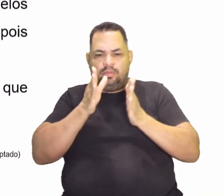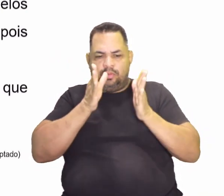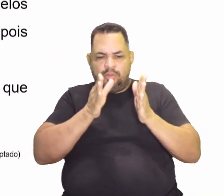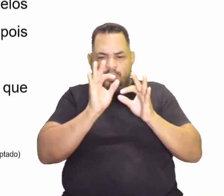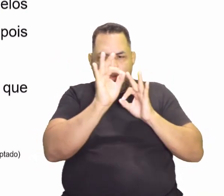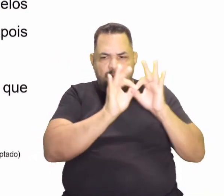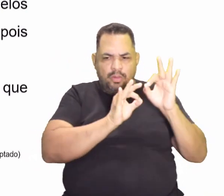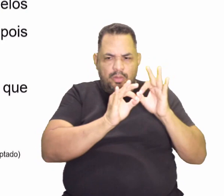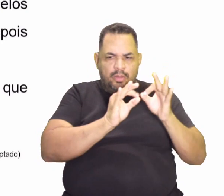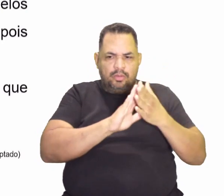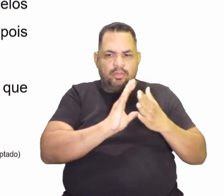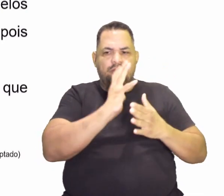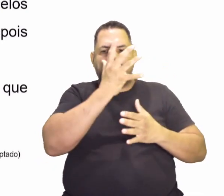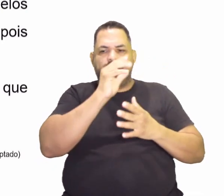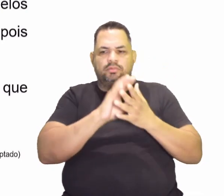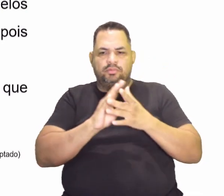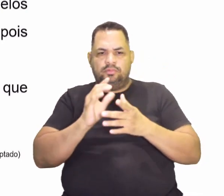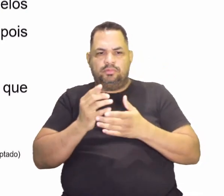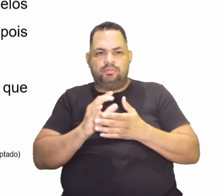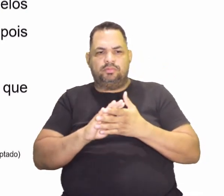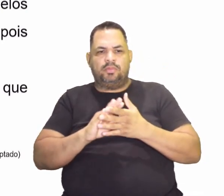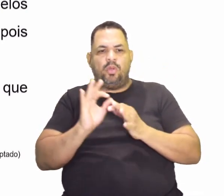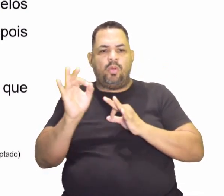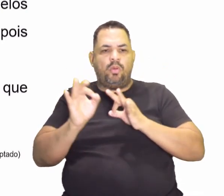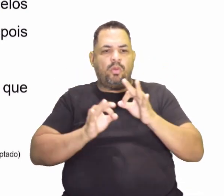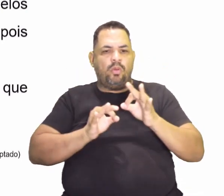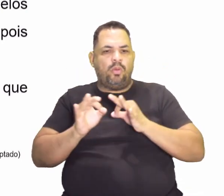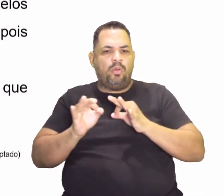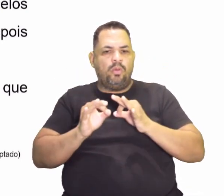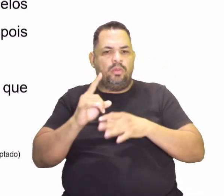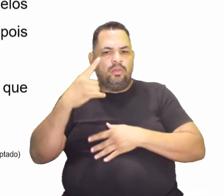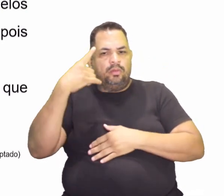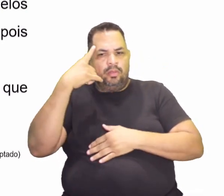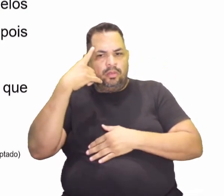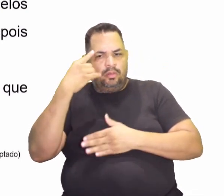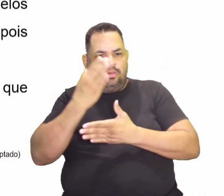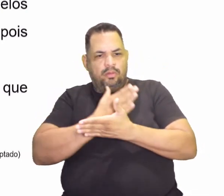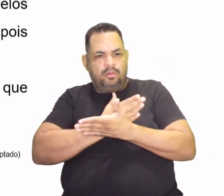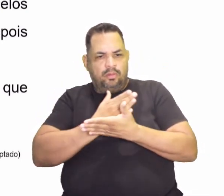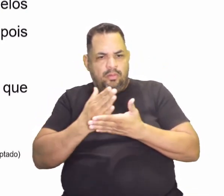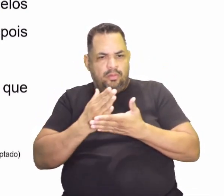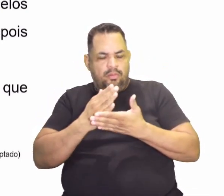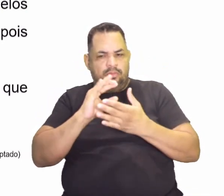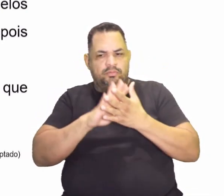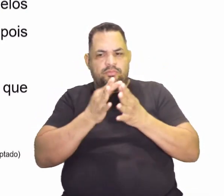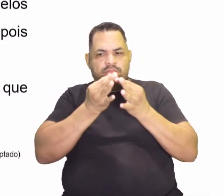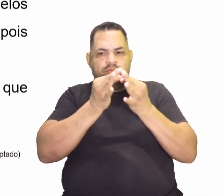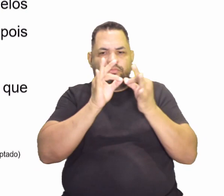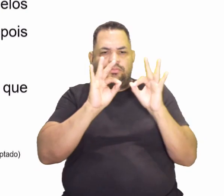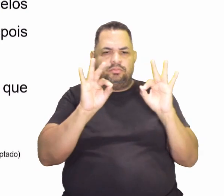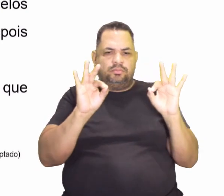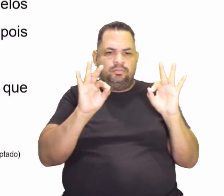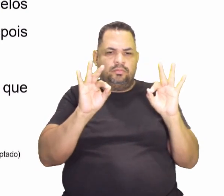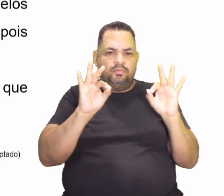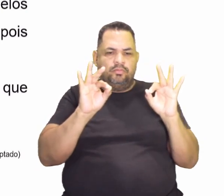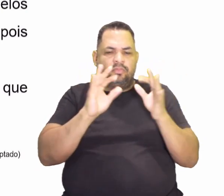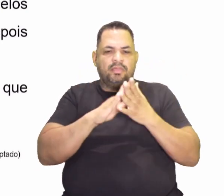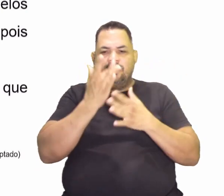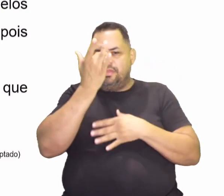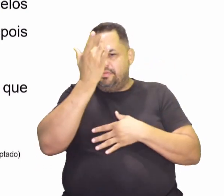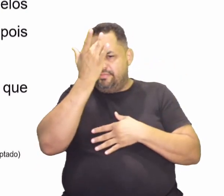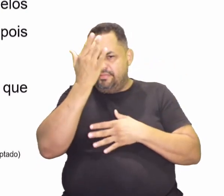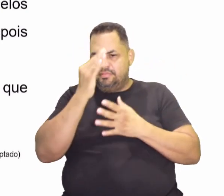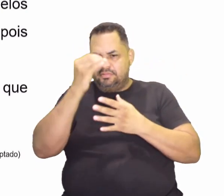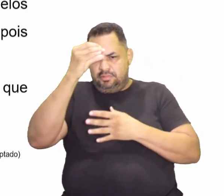vai montando. Da ordem, conduzir por ordem os pensamentos, começando pelos objetos mais simples e mais fáceis